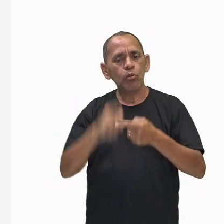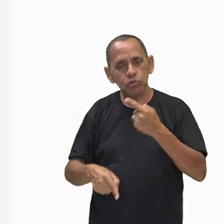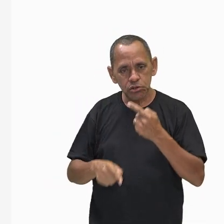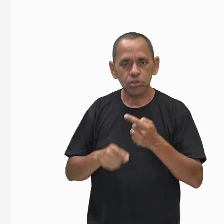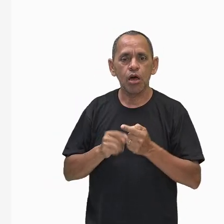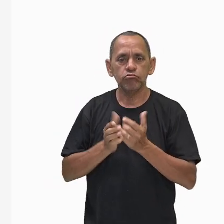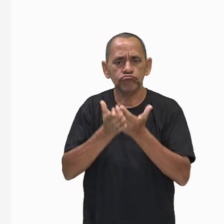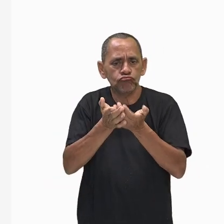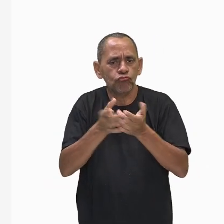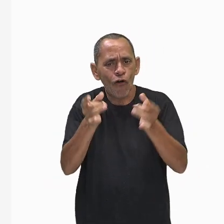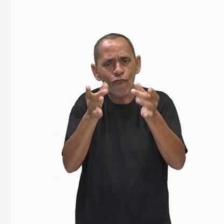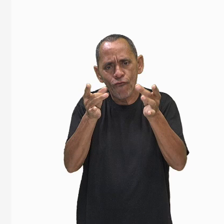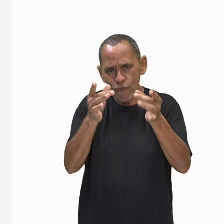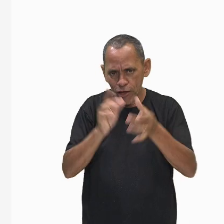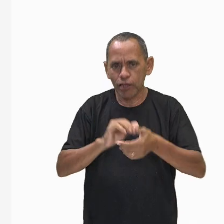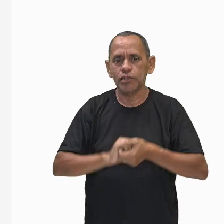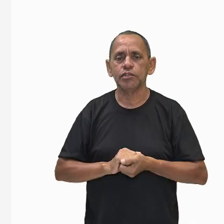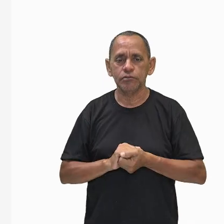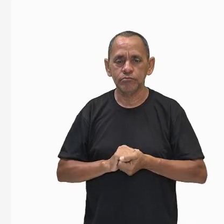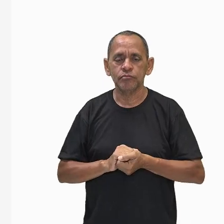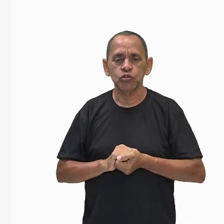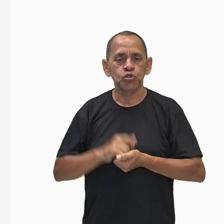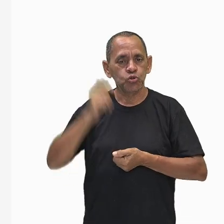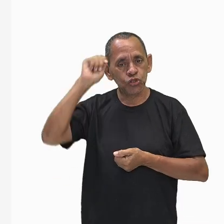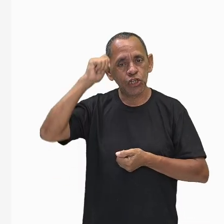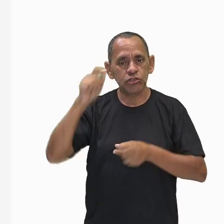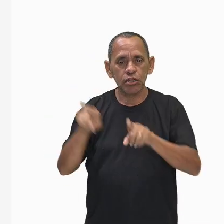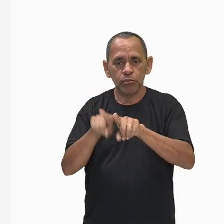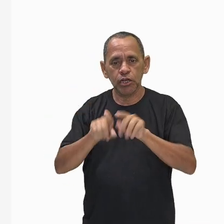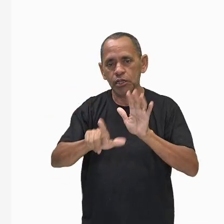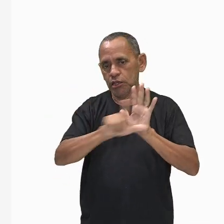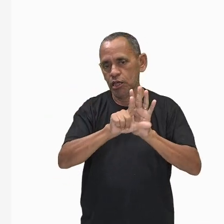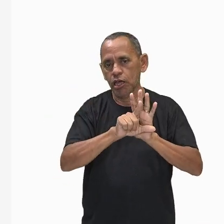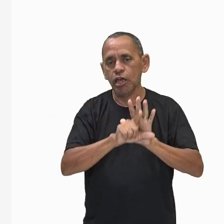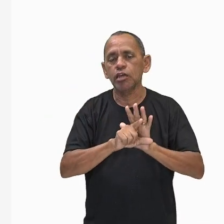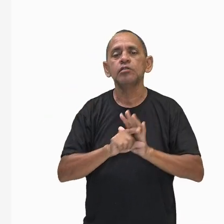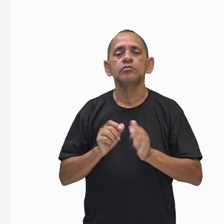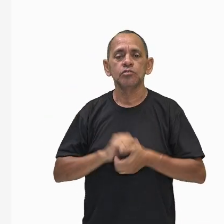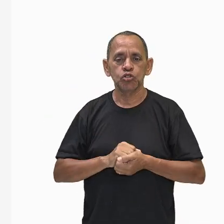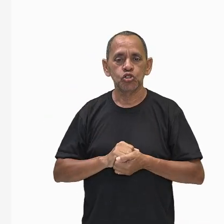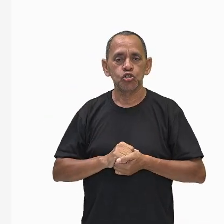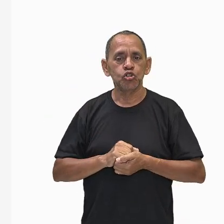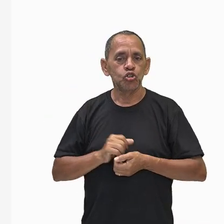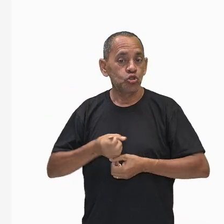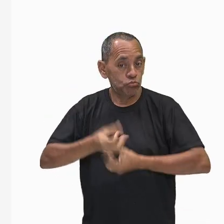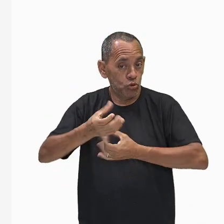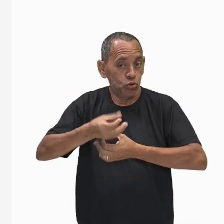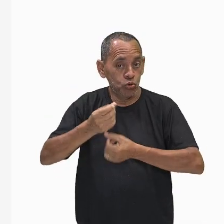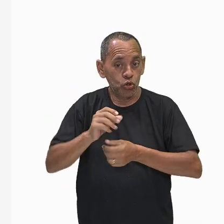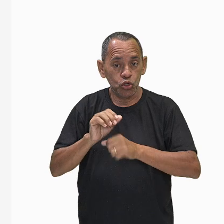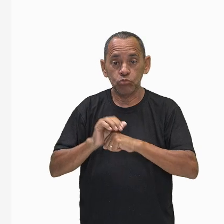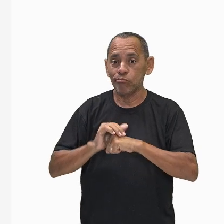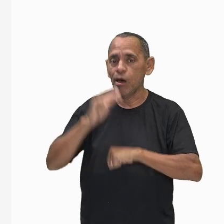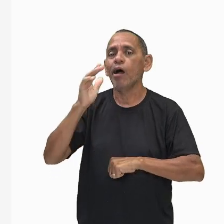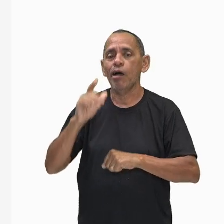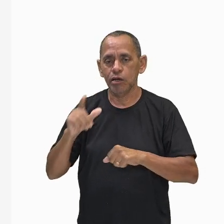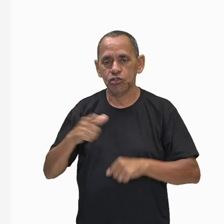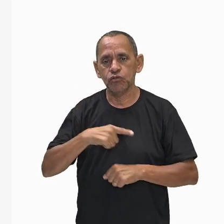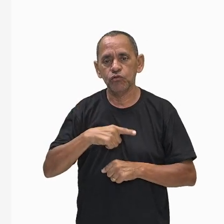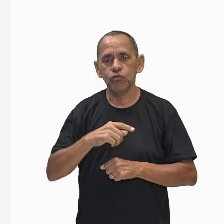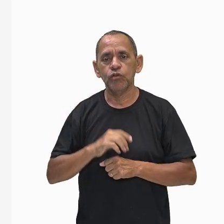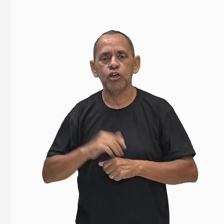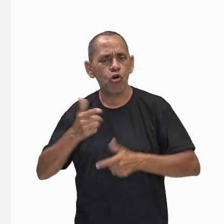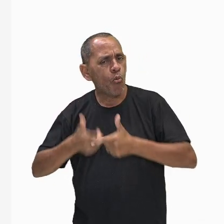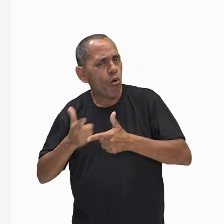1850, entendam-se Lei Eusébio de Queiroz, tá, gente? Os grandes cafeicultores foram tendo enorme dificuldade para adquirir mão de